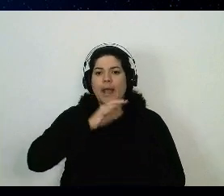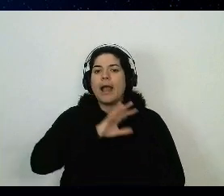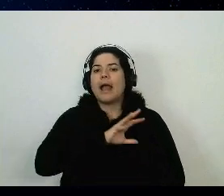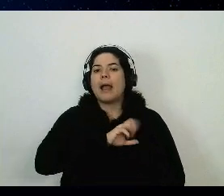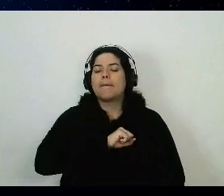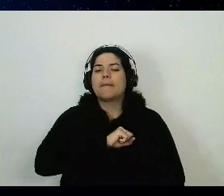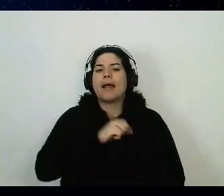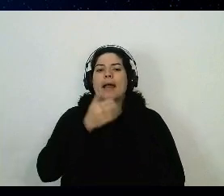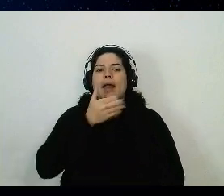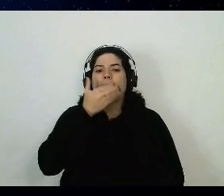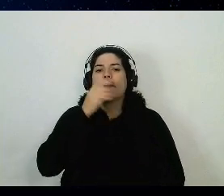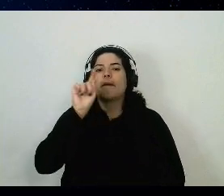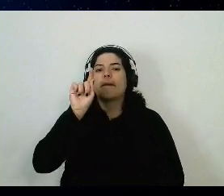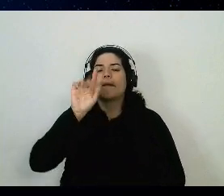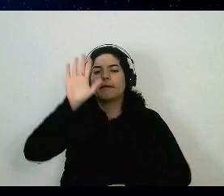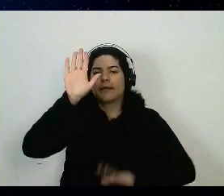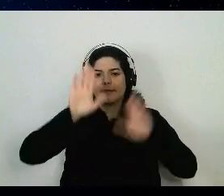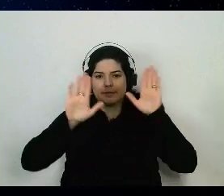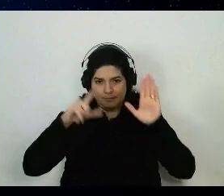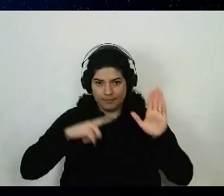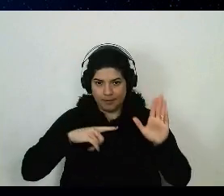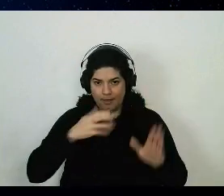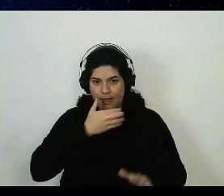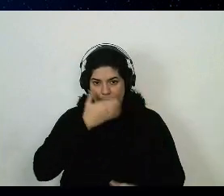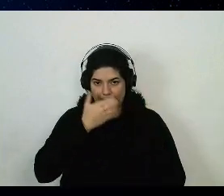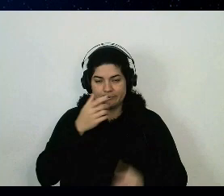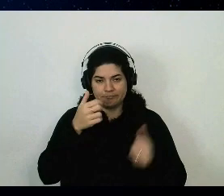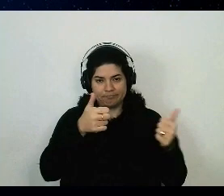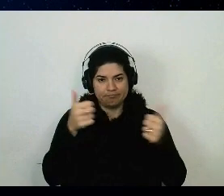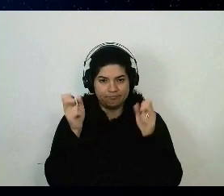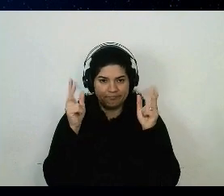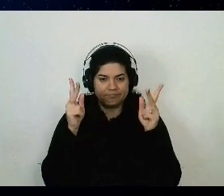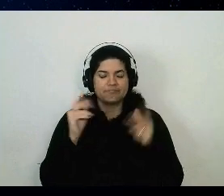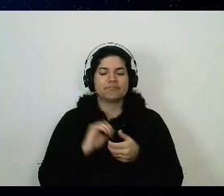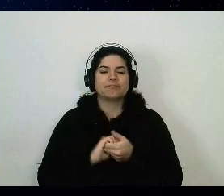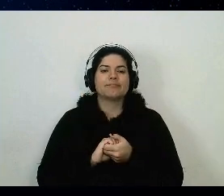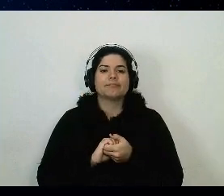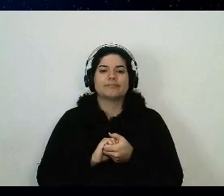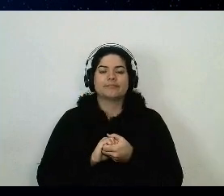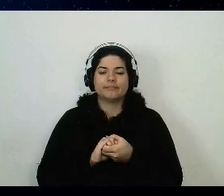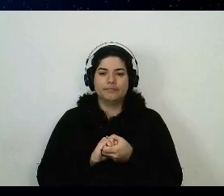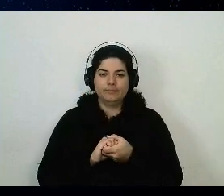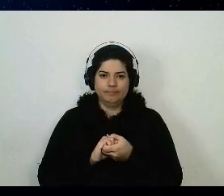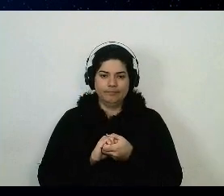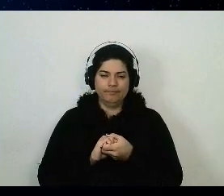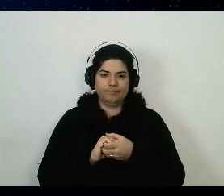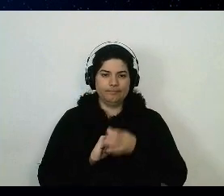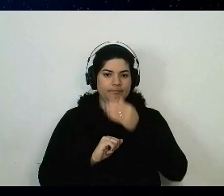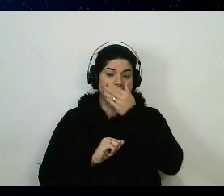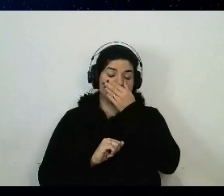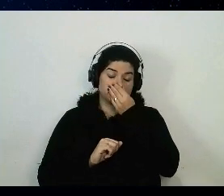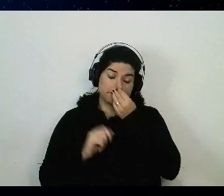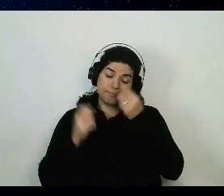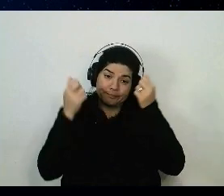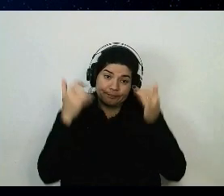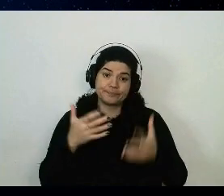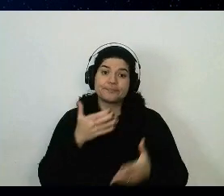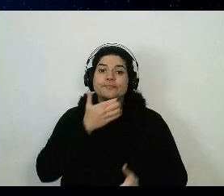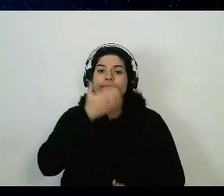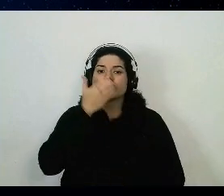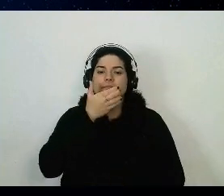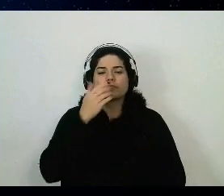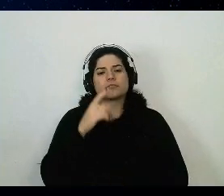Apple? Todo mundo tem Apple? Então tá bom, fechou. Quando eu falo sobre Apple, a gente traz